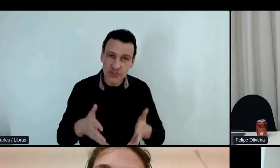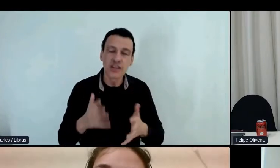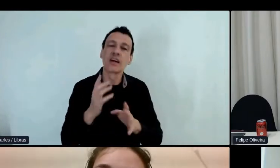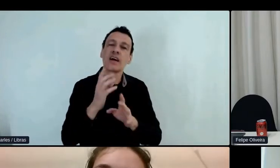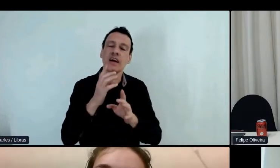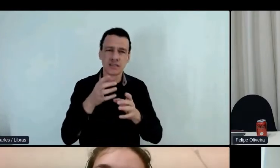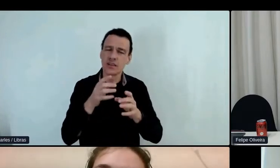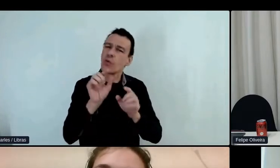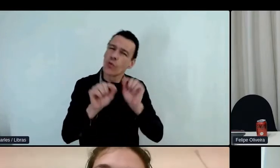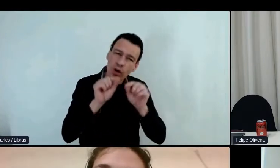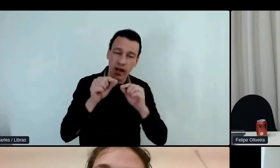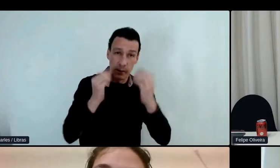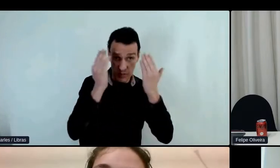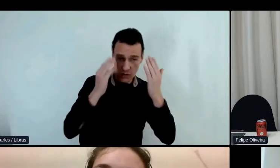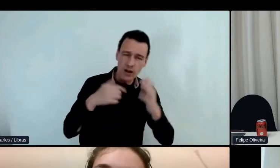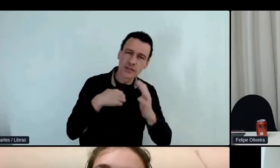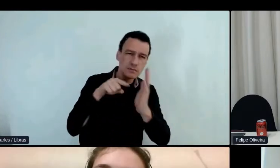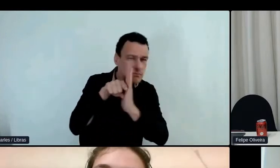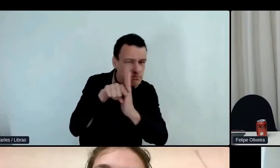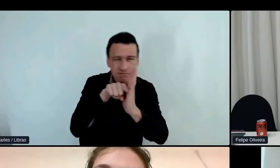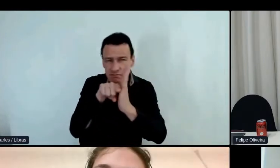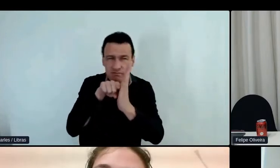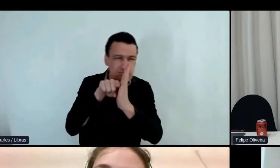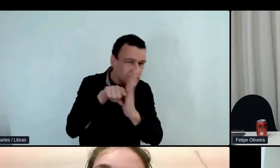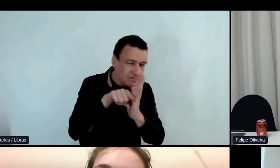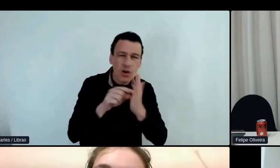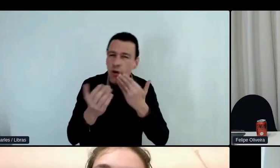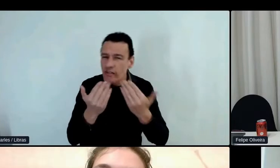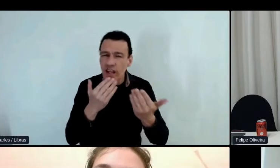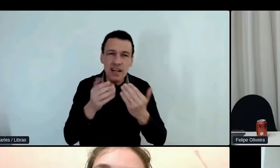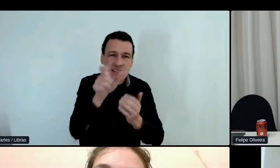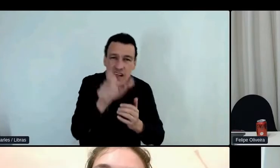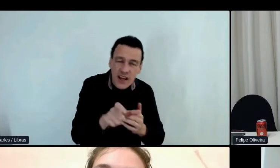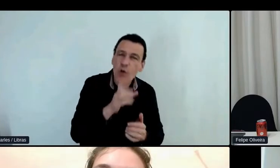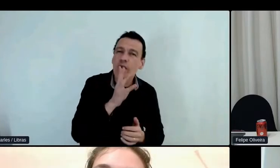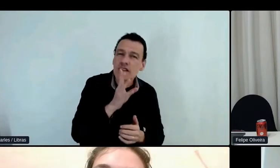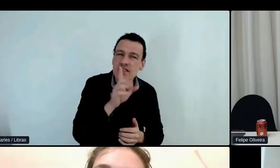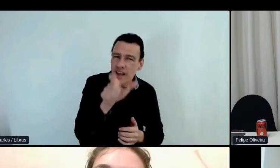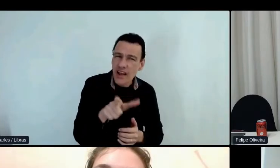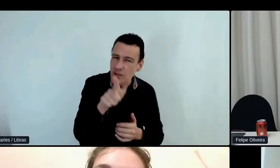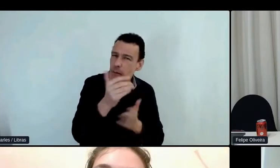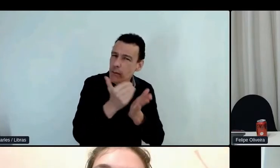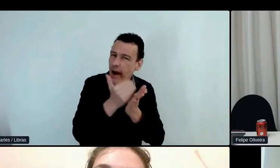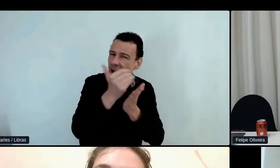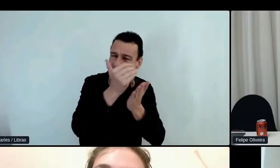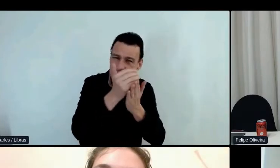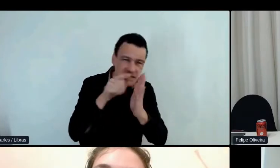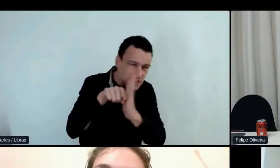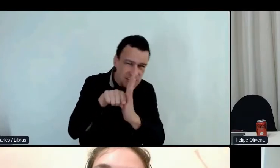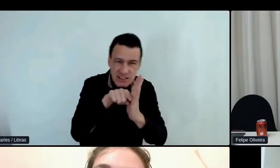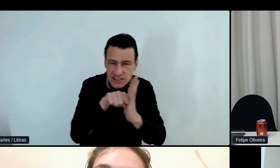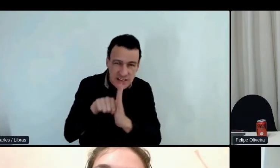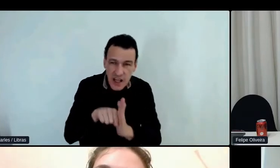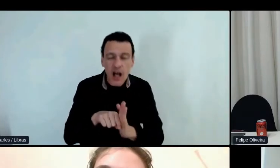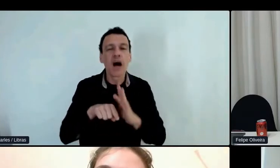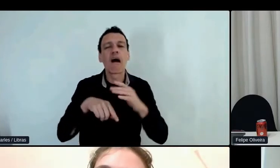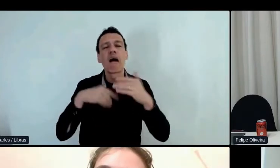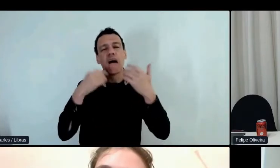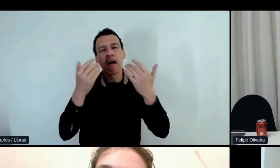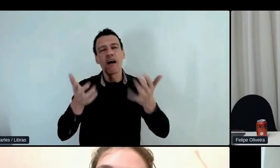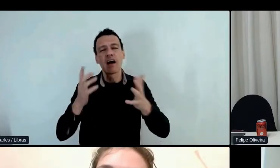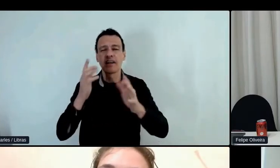meu esposo andam sempre de cara feia, são ásperos, e não.